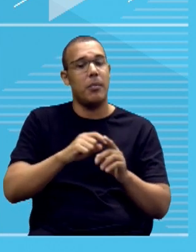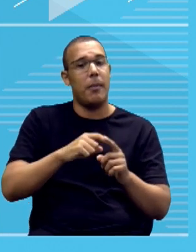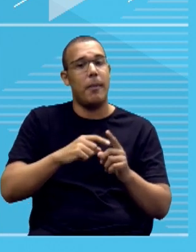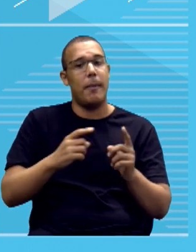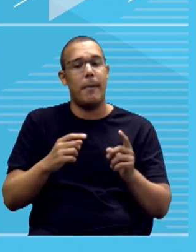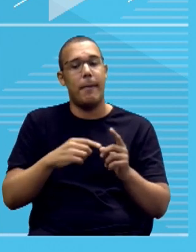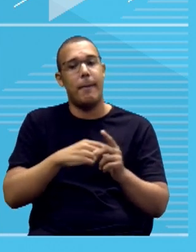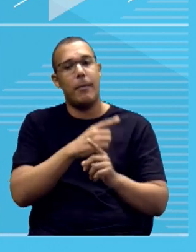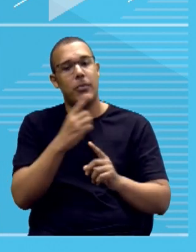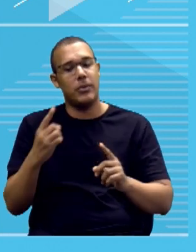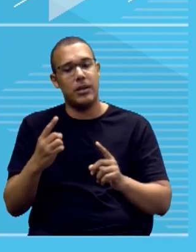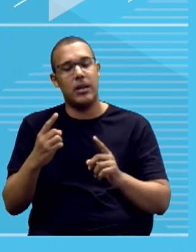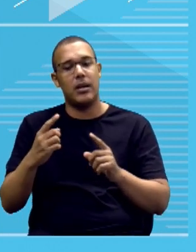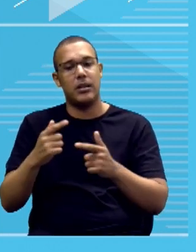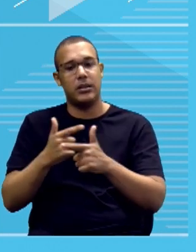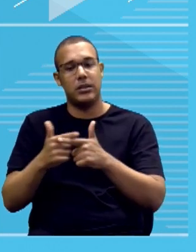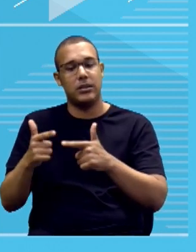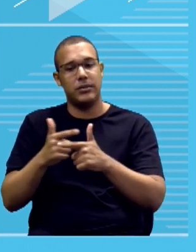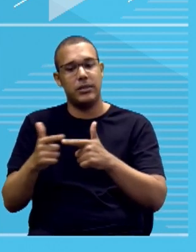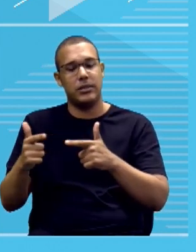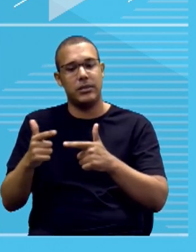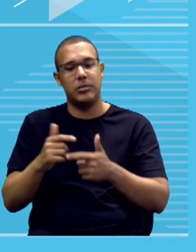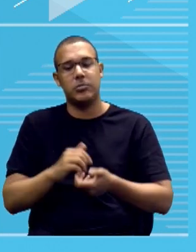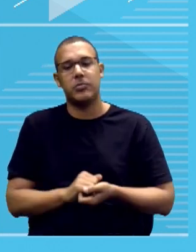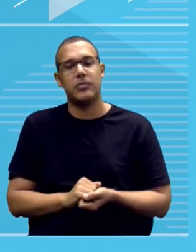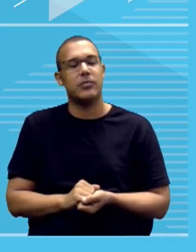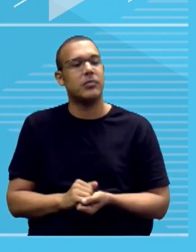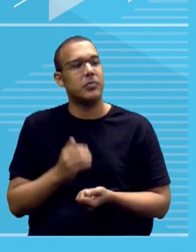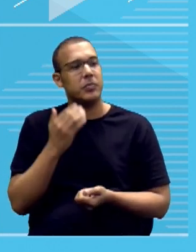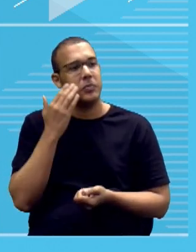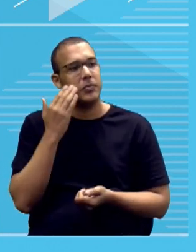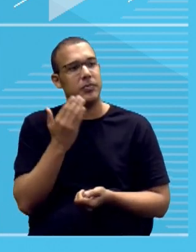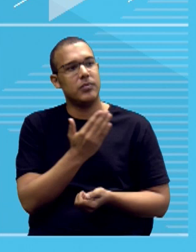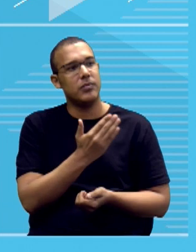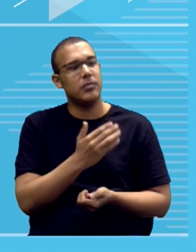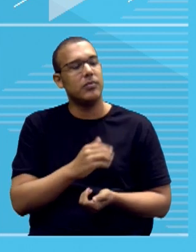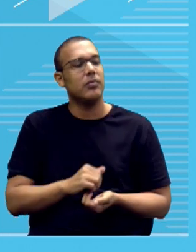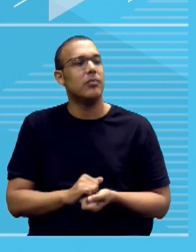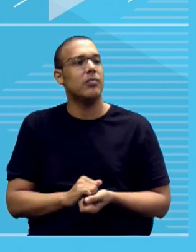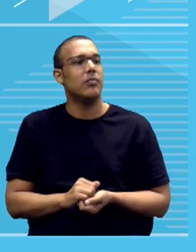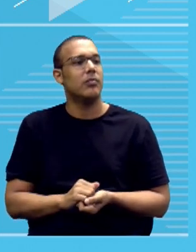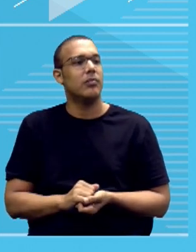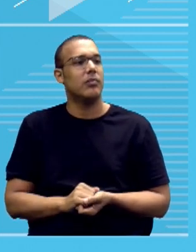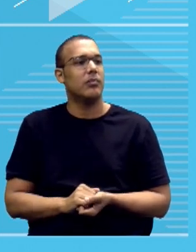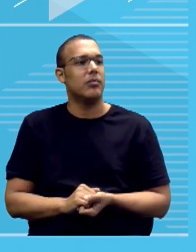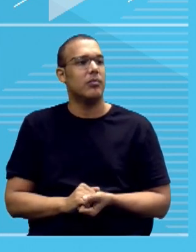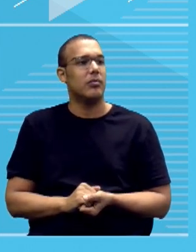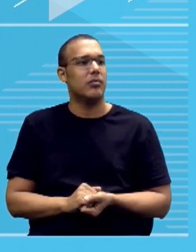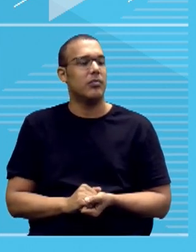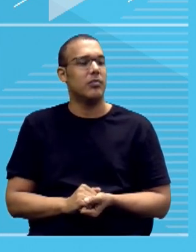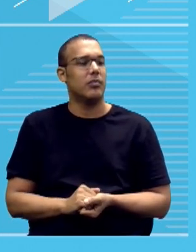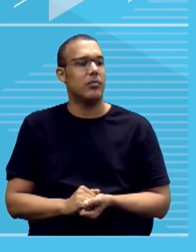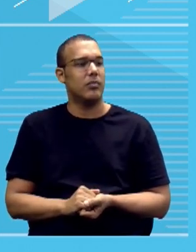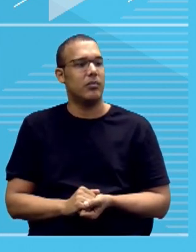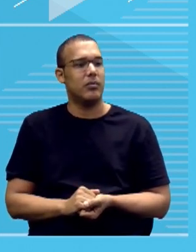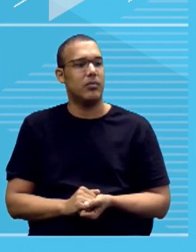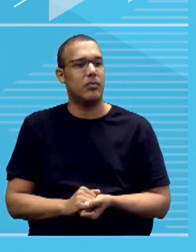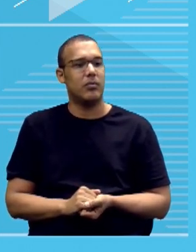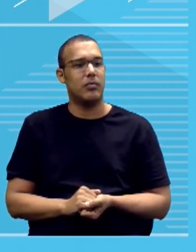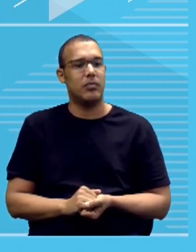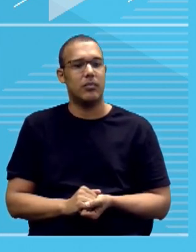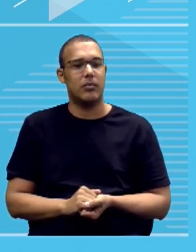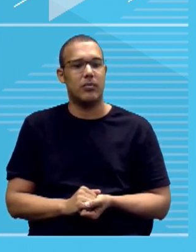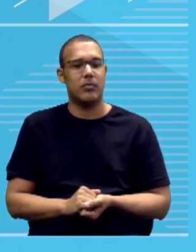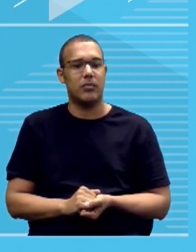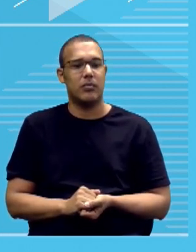como? Dividindo. Então, ficaria isso aqui dividido por 2,5. E aí,